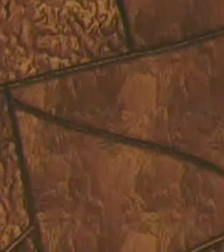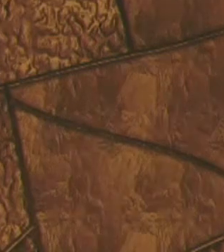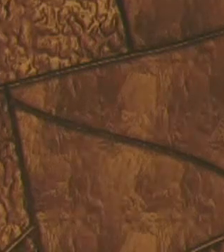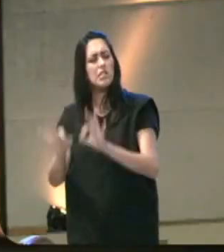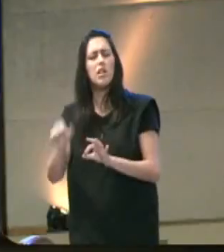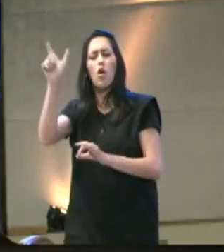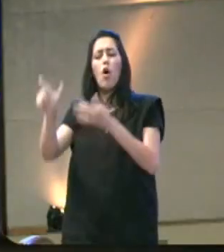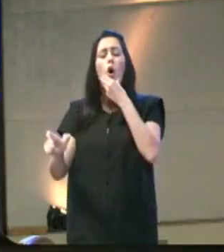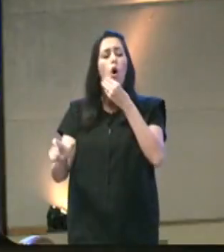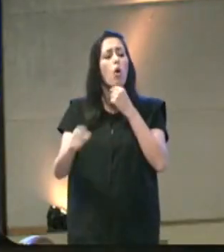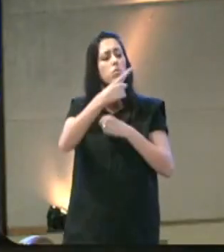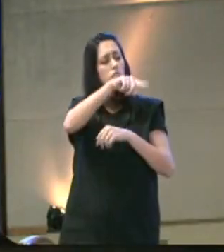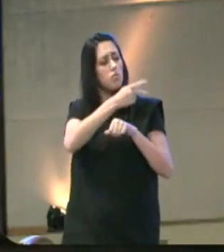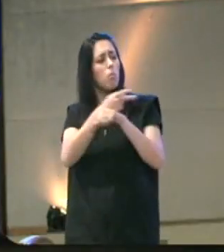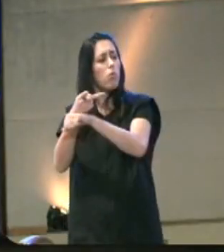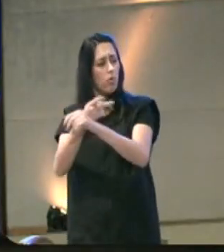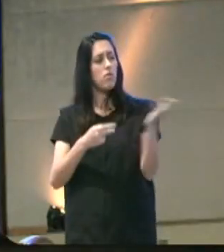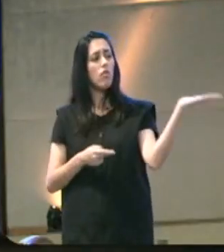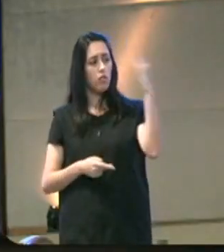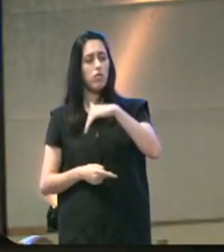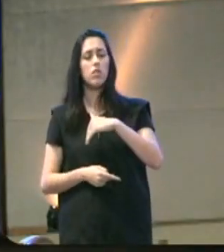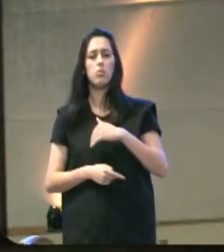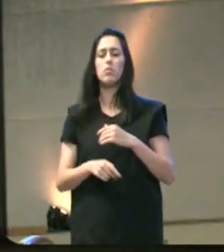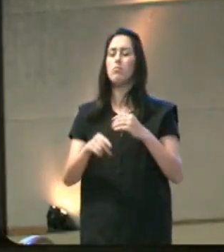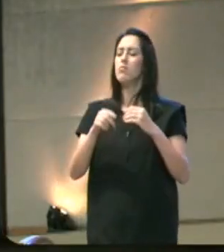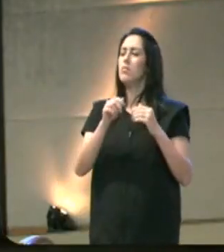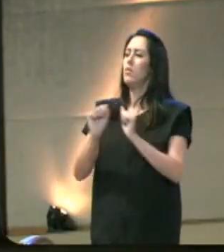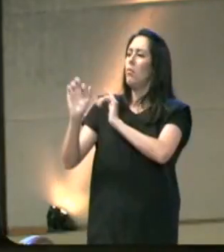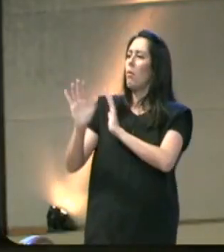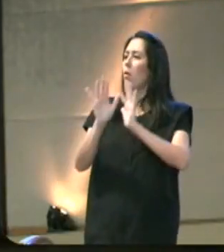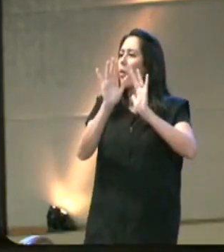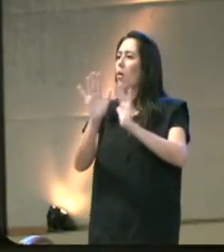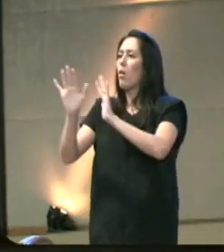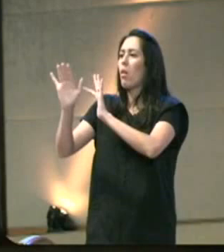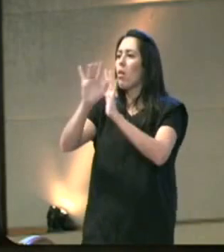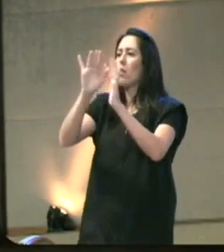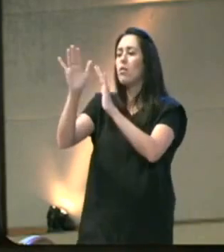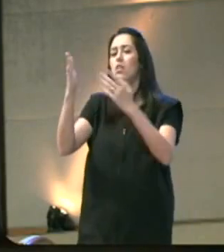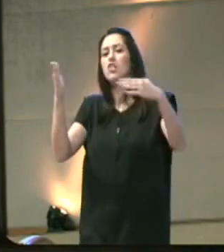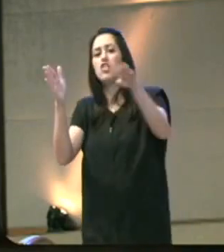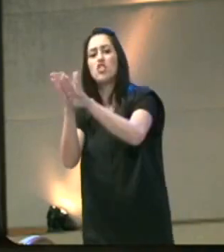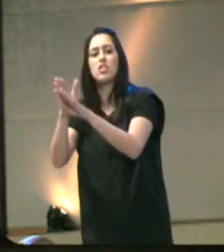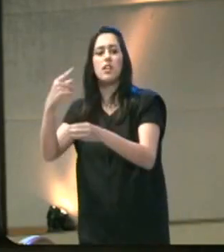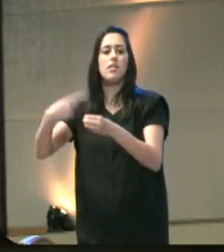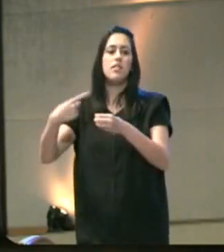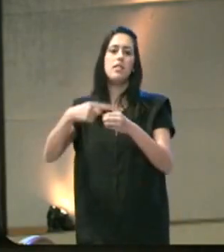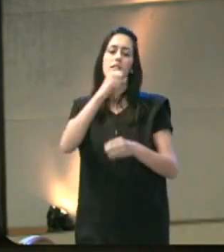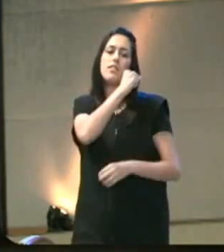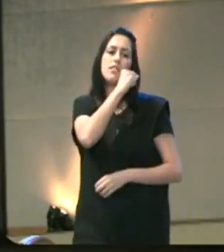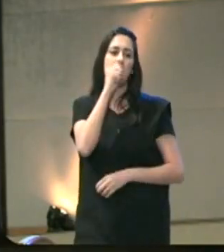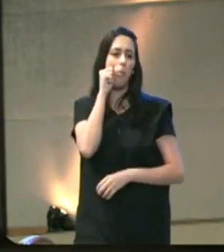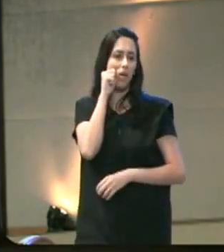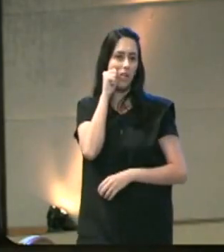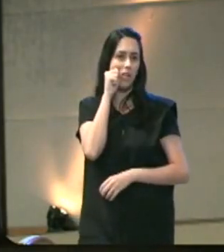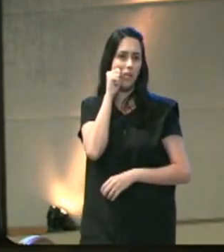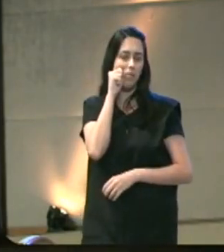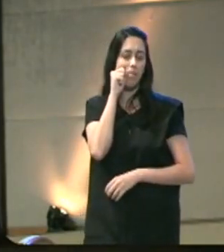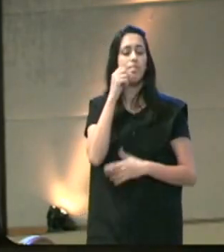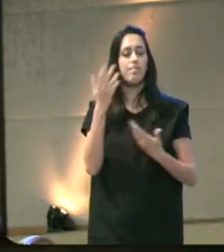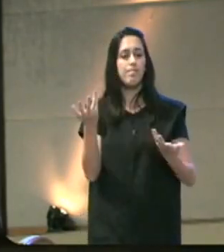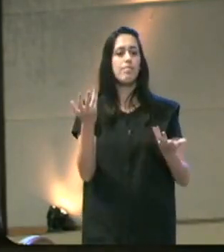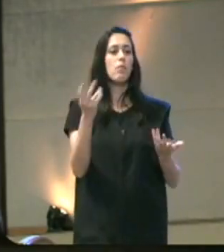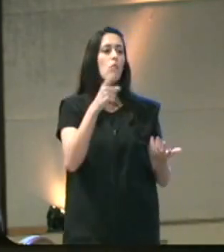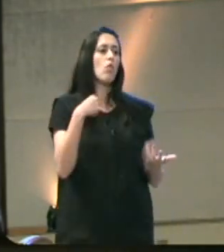estão procurando. E os guiou até a cidade de Samaria. Outra lição que podemos aprender